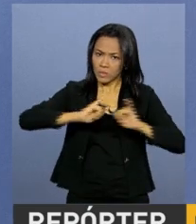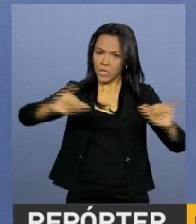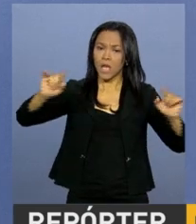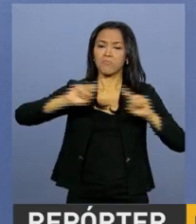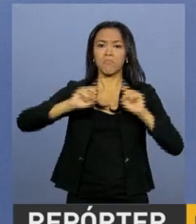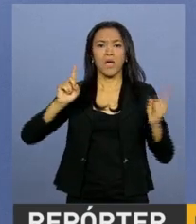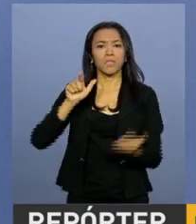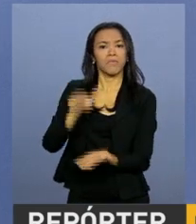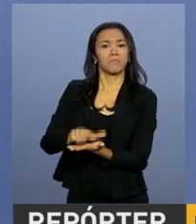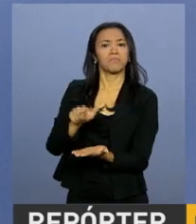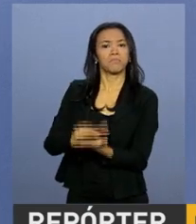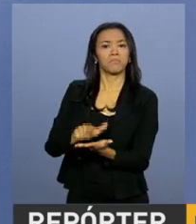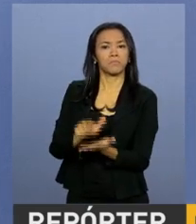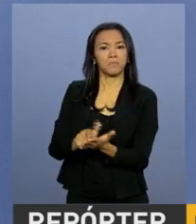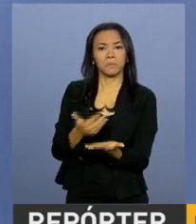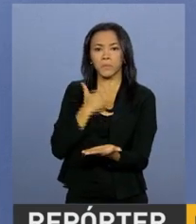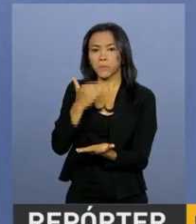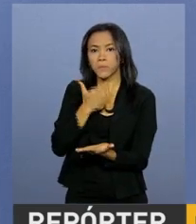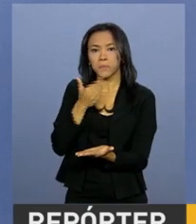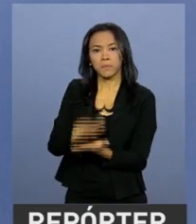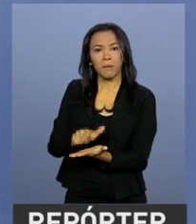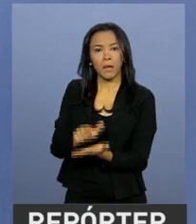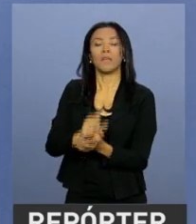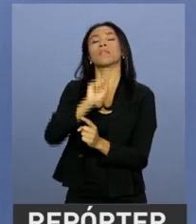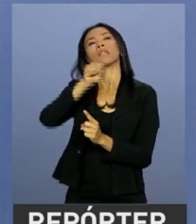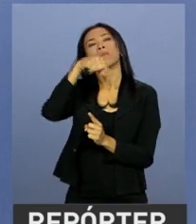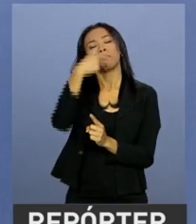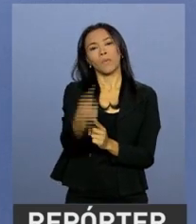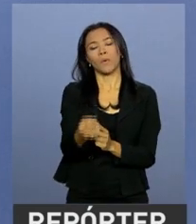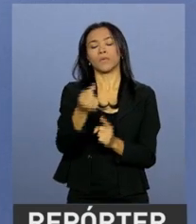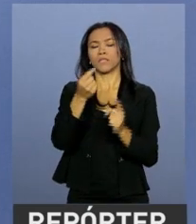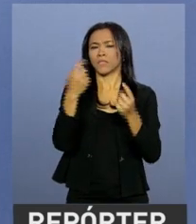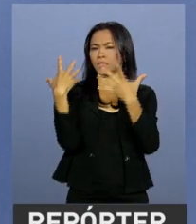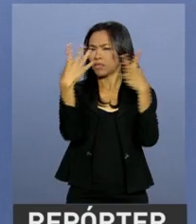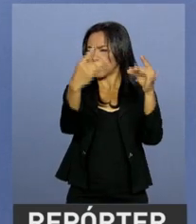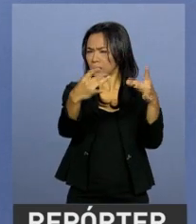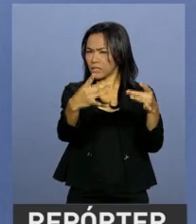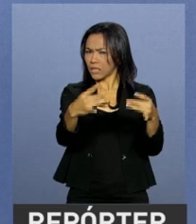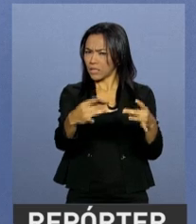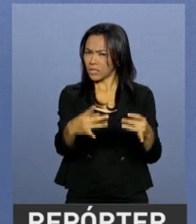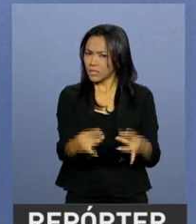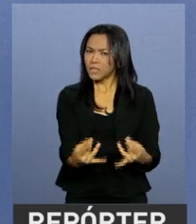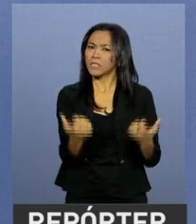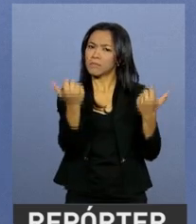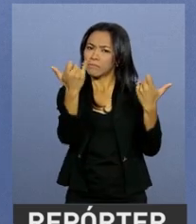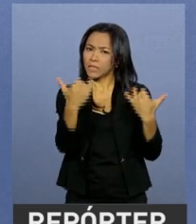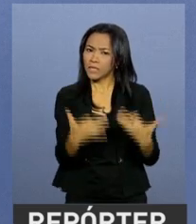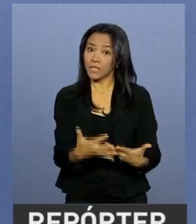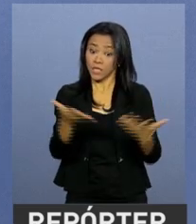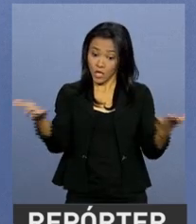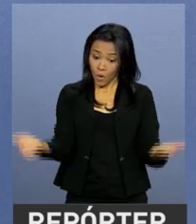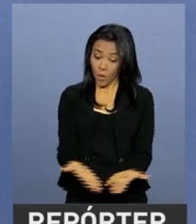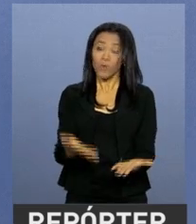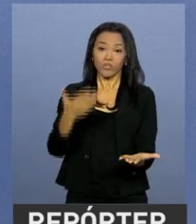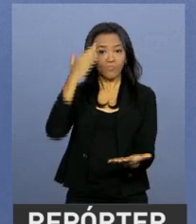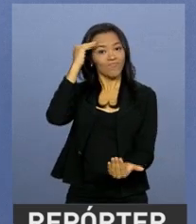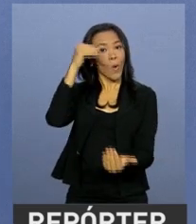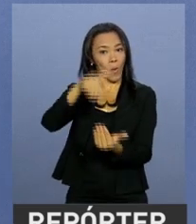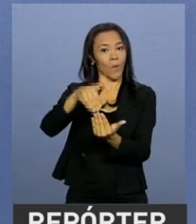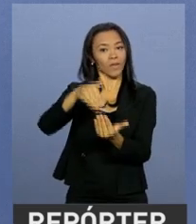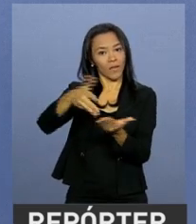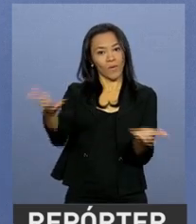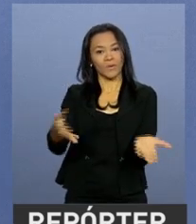papel. Nós anunciamos 90 dias atrás o detalhamento da faixa 1,5 e hoje foi assinado o